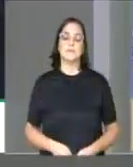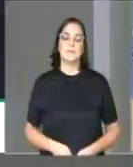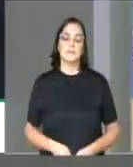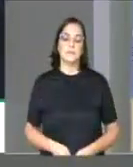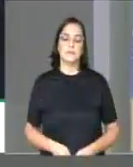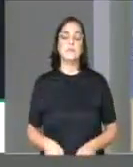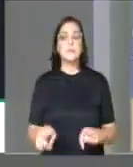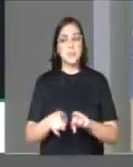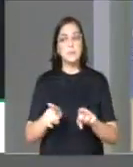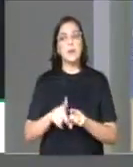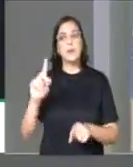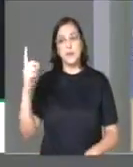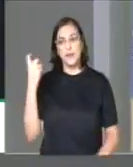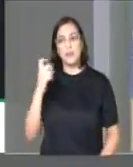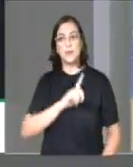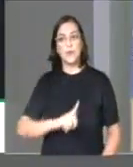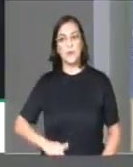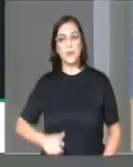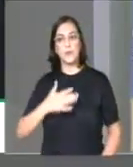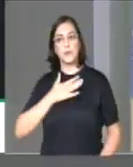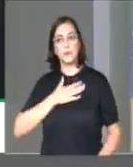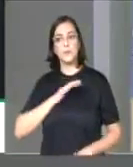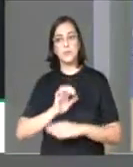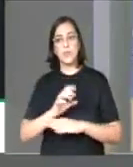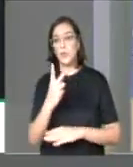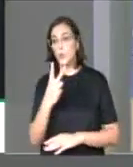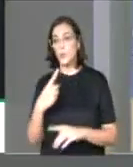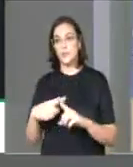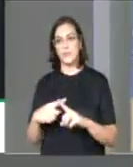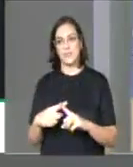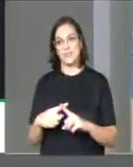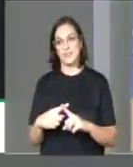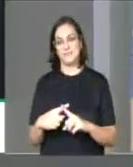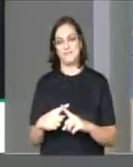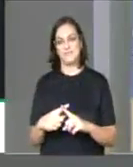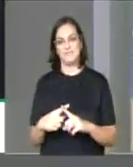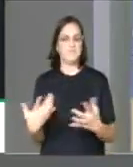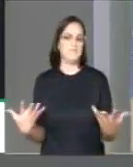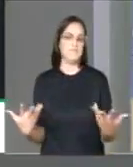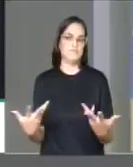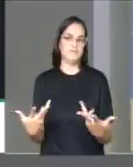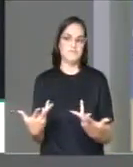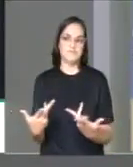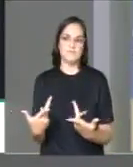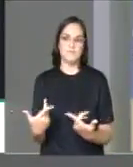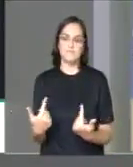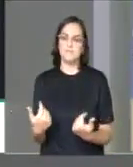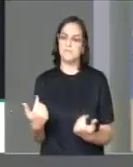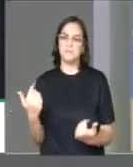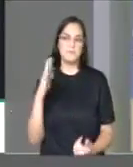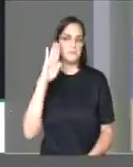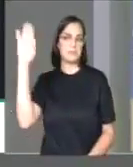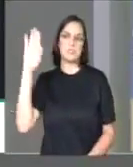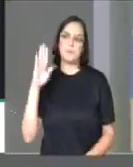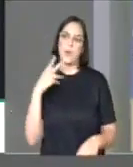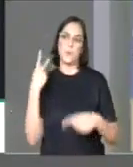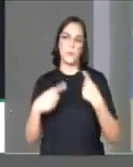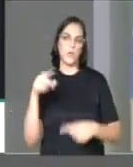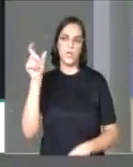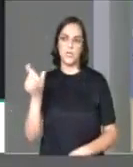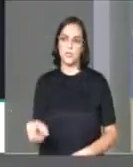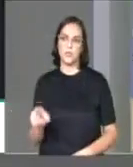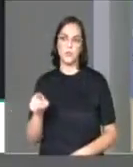como governador de meu estado em 2 oportunidades. Sem dúvida alguma, foi o maior político que Joinville já teve, bem